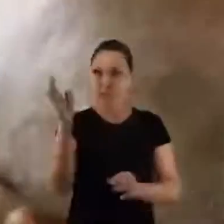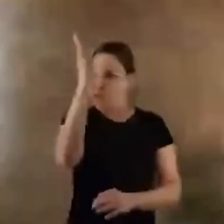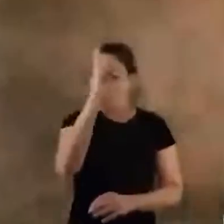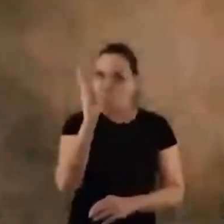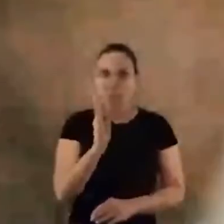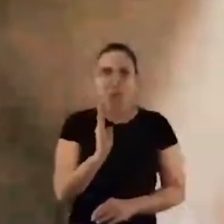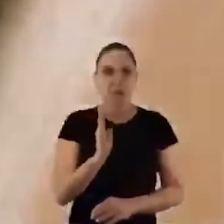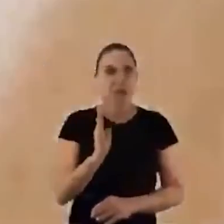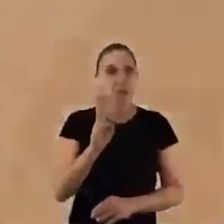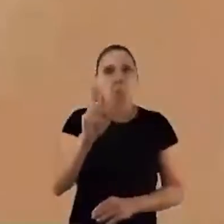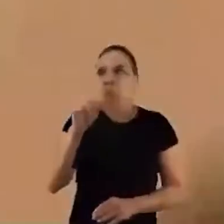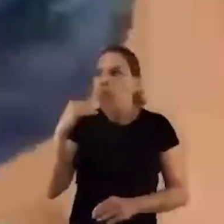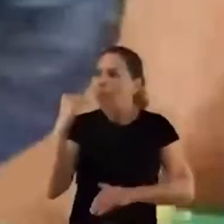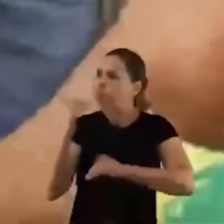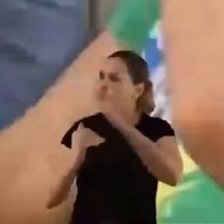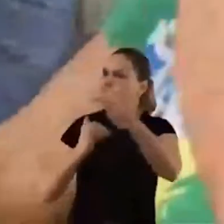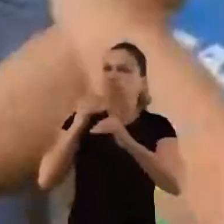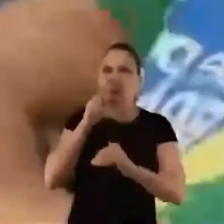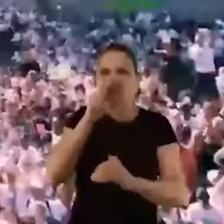levantou.